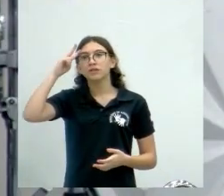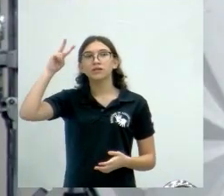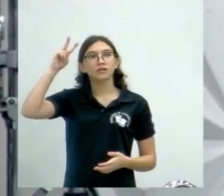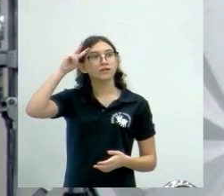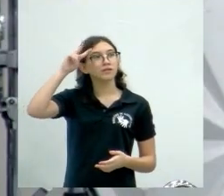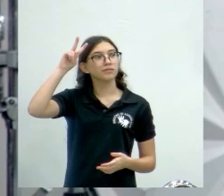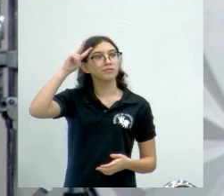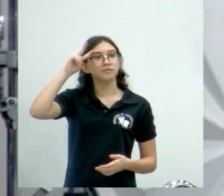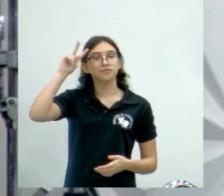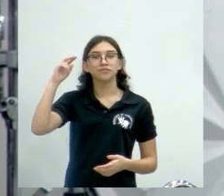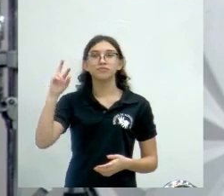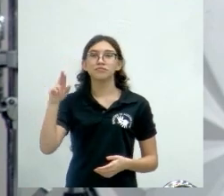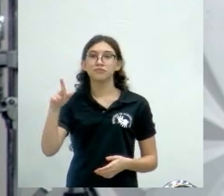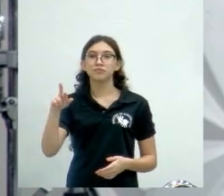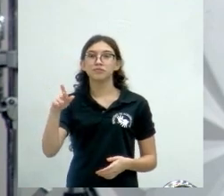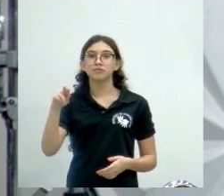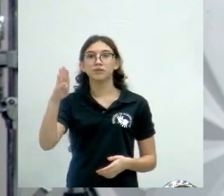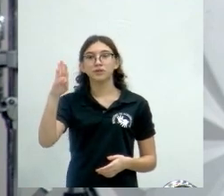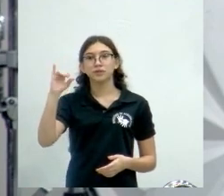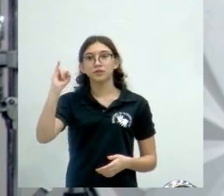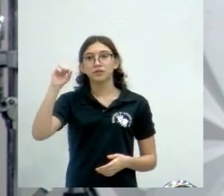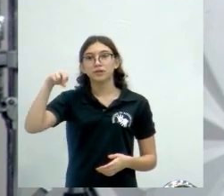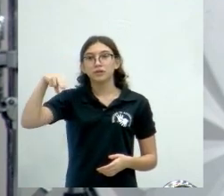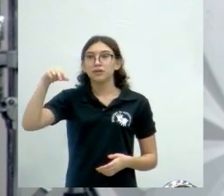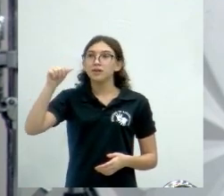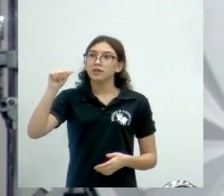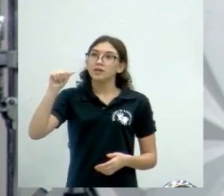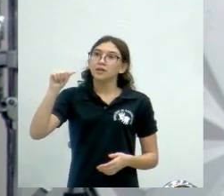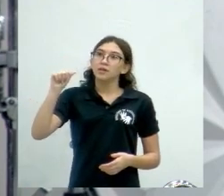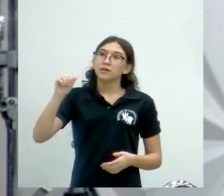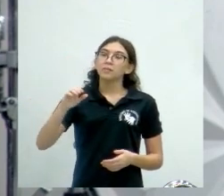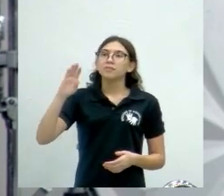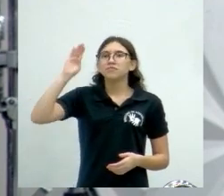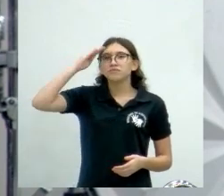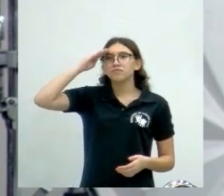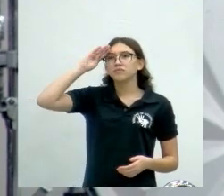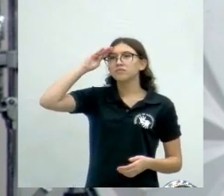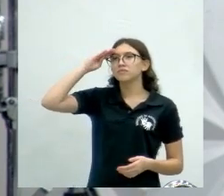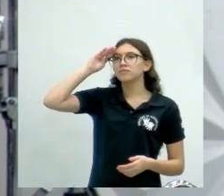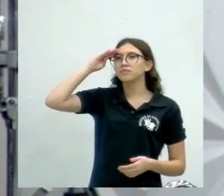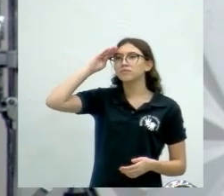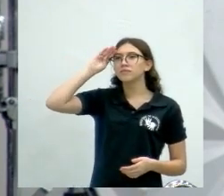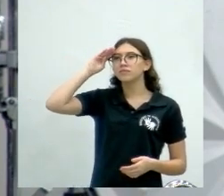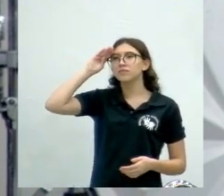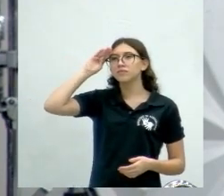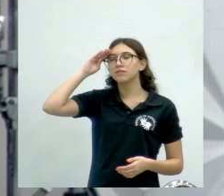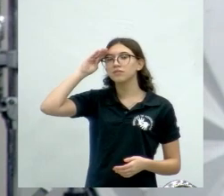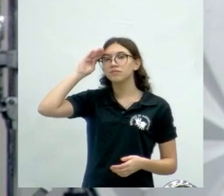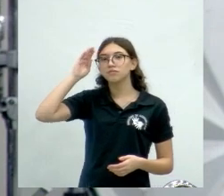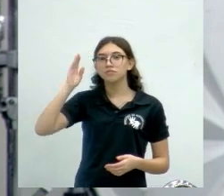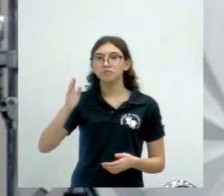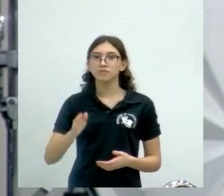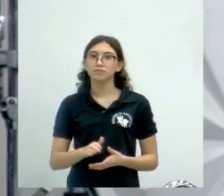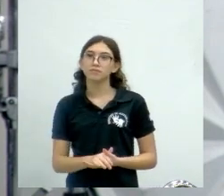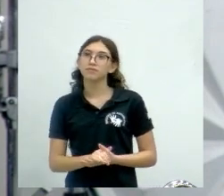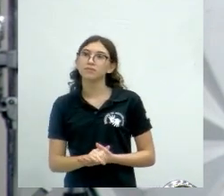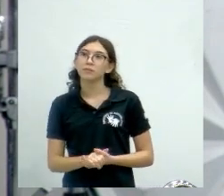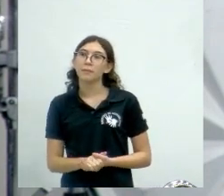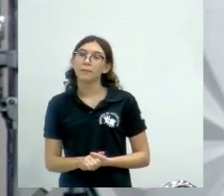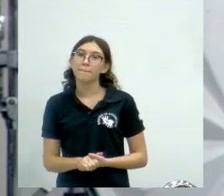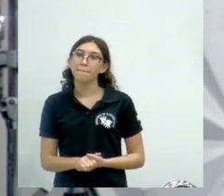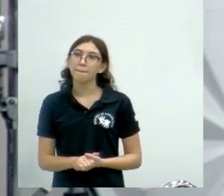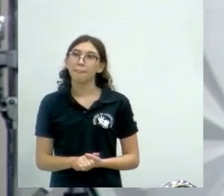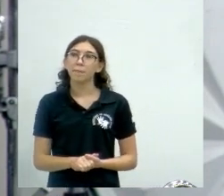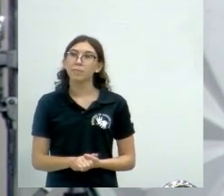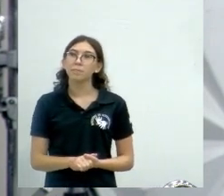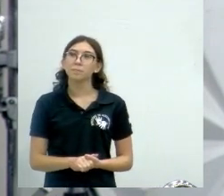aí, sendo mencionado aqui. Mas essa expressão de entendimento tem a ver com discernimento. Aquele